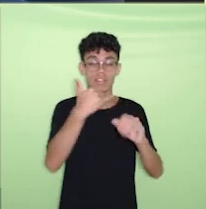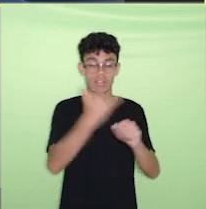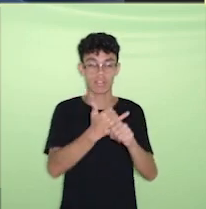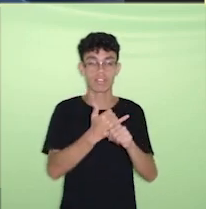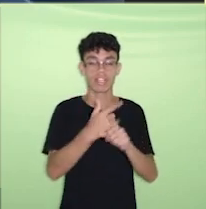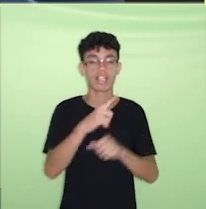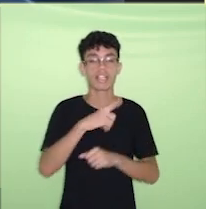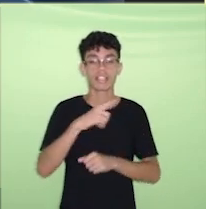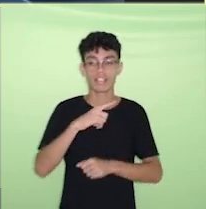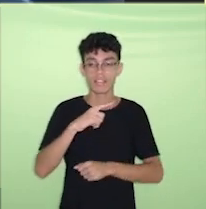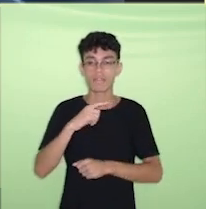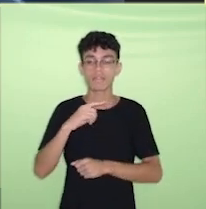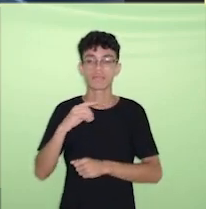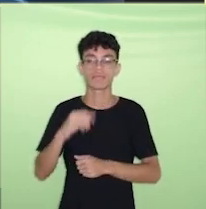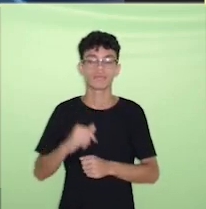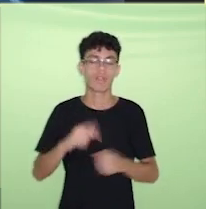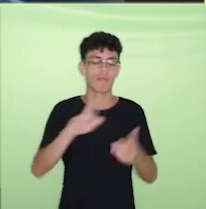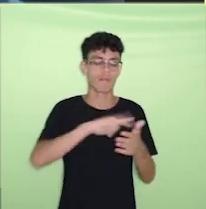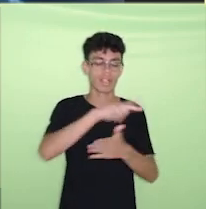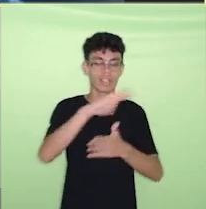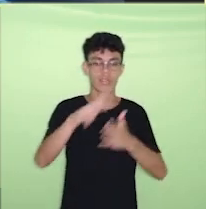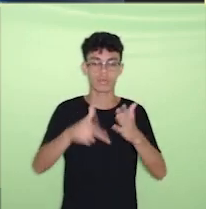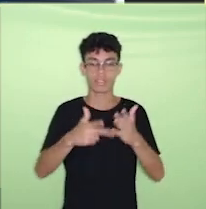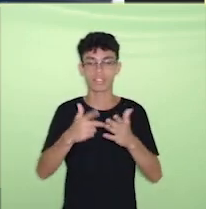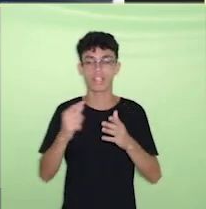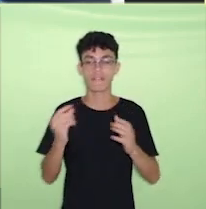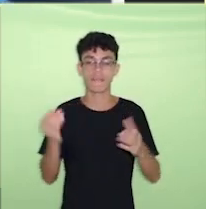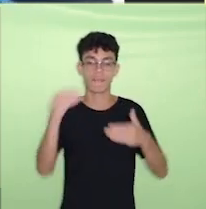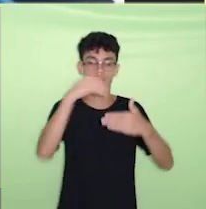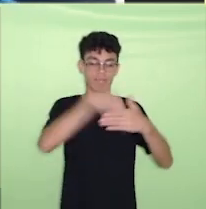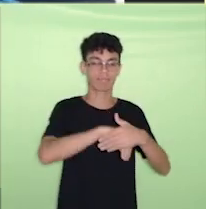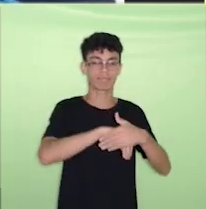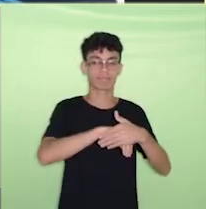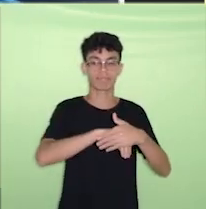muito conteúdo sobre a Hilda Hilst, tem muito